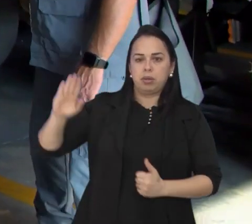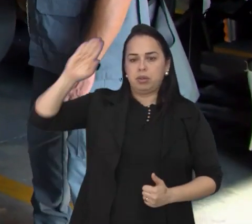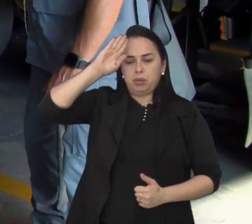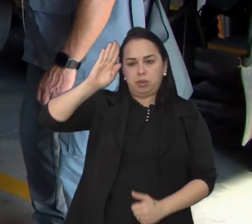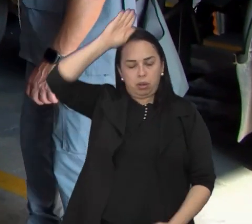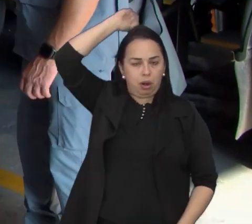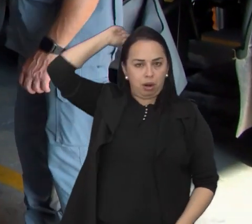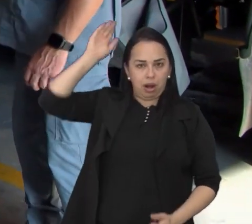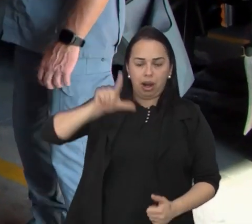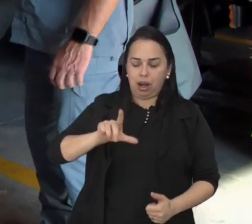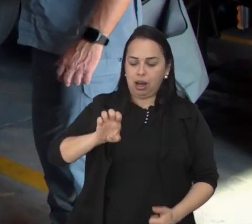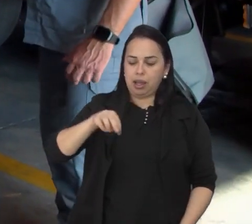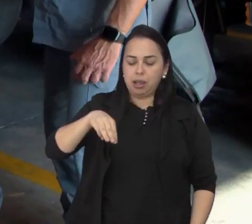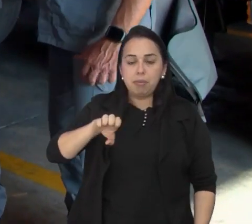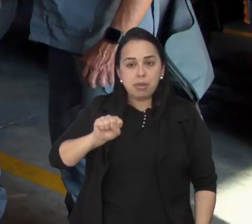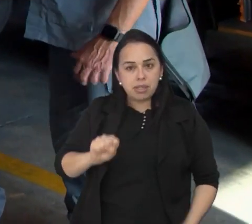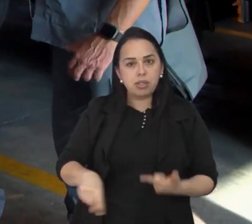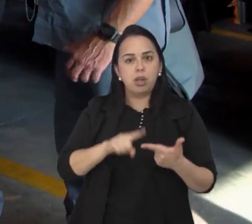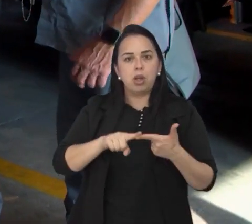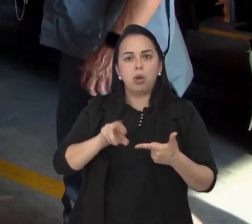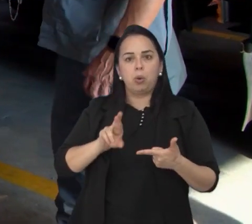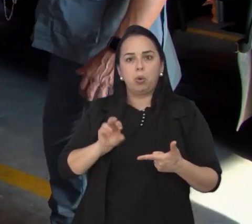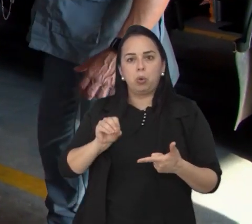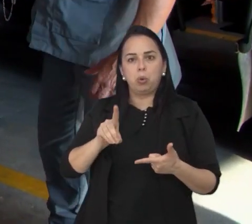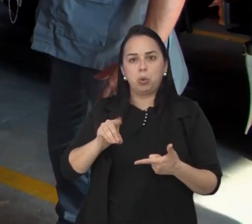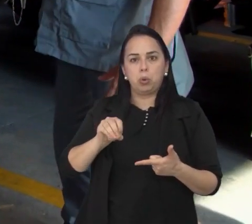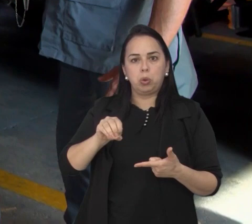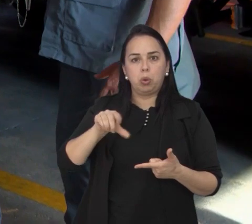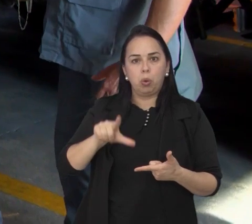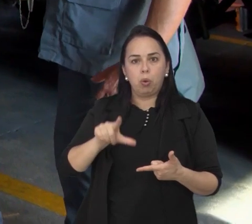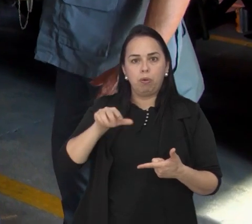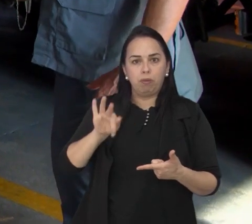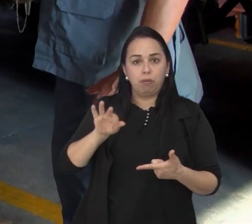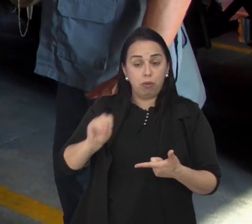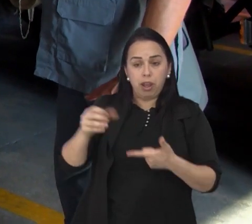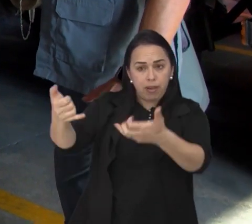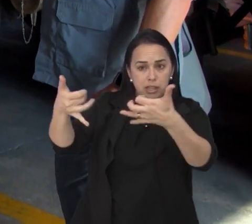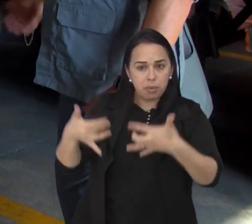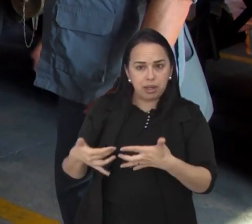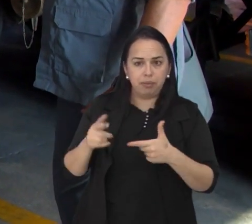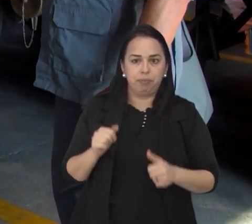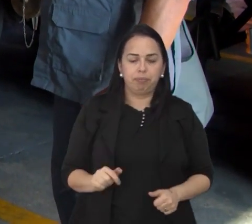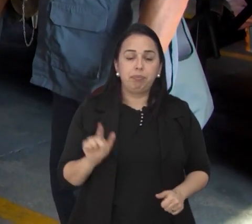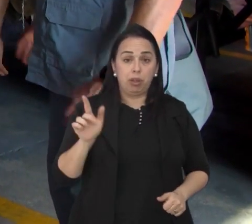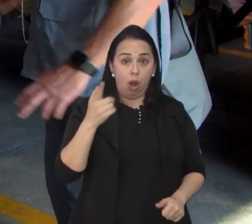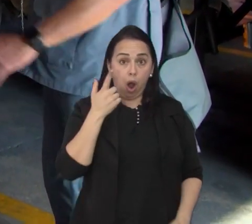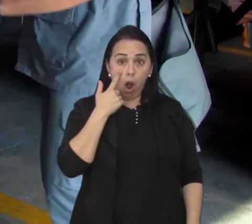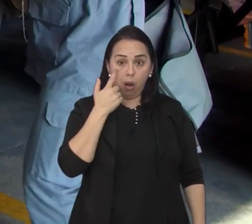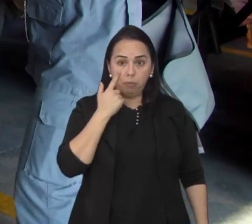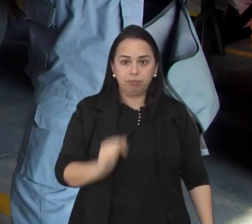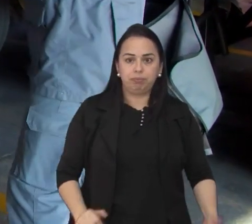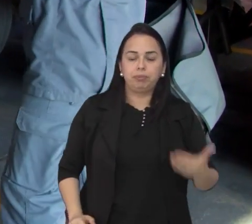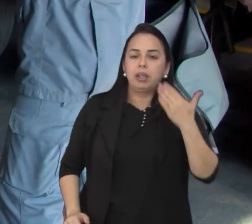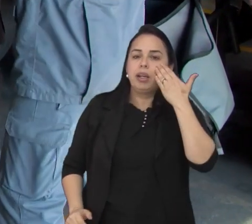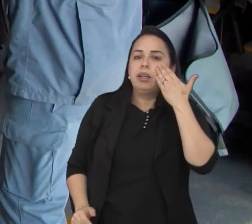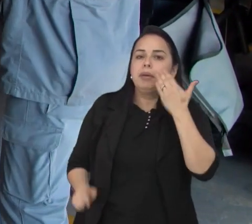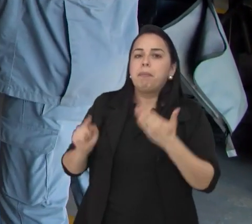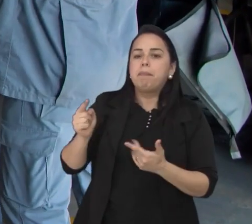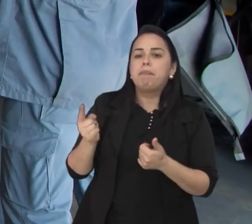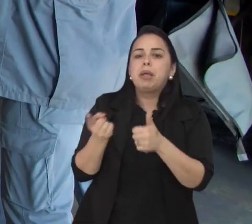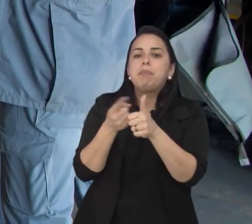do Bombeiro Lemes, do Bombeiro Rodolfo, que vão demonstrar como realizar um procedimento de desengasgo. O Rodolfo, que